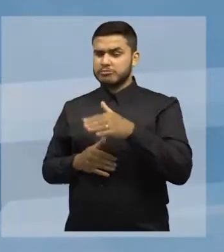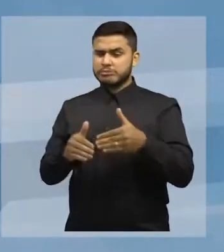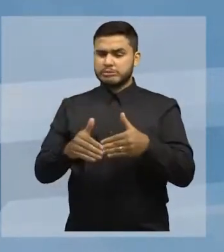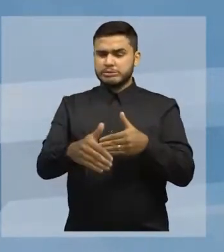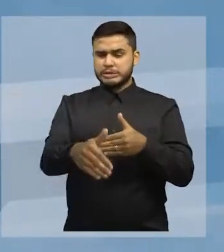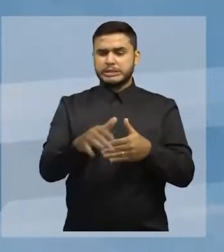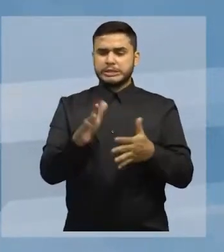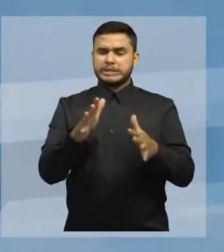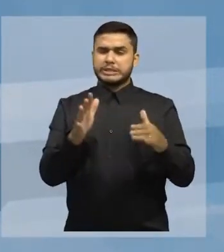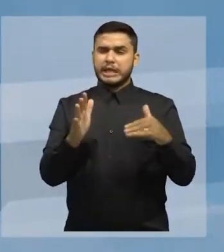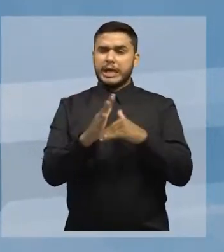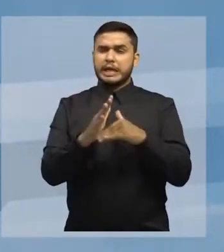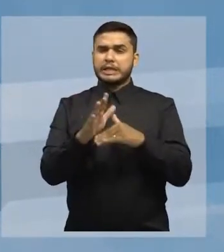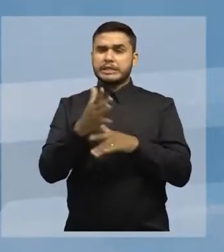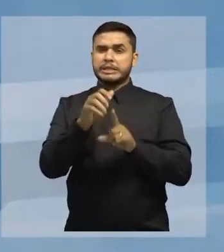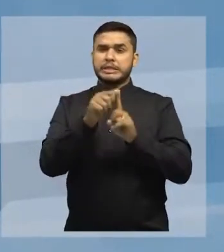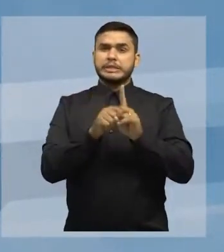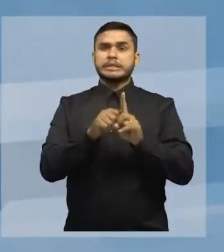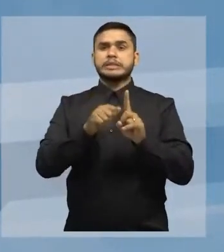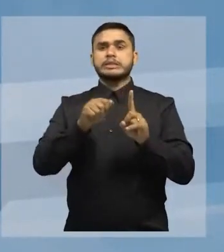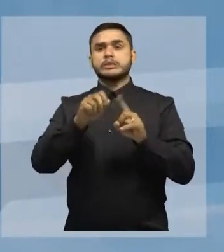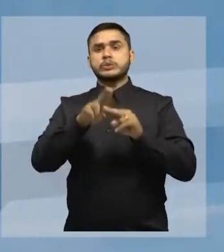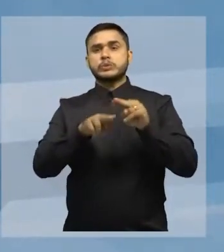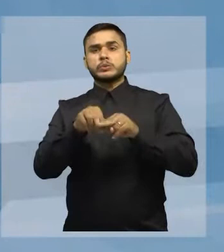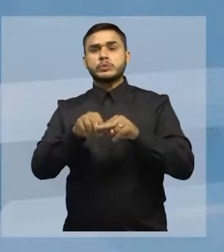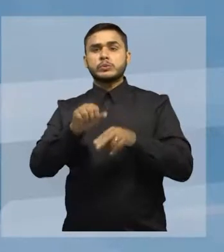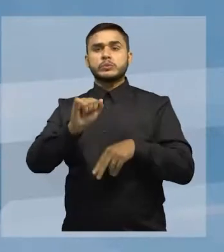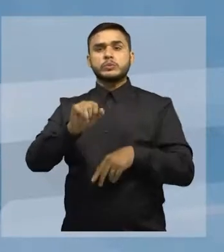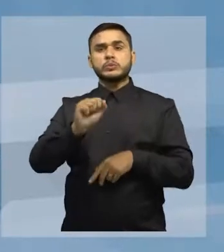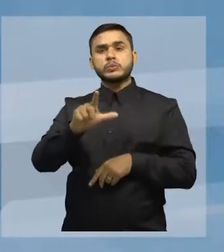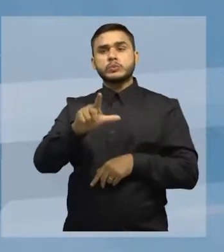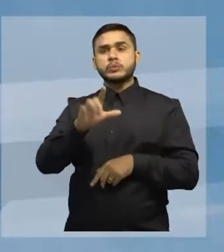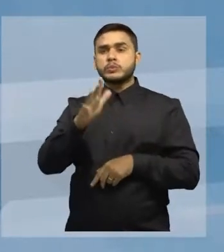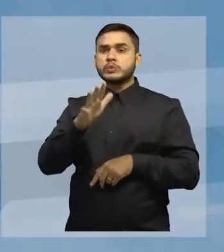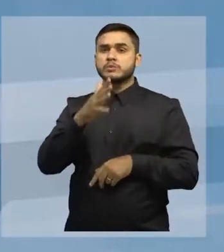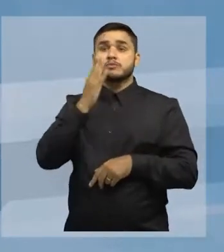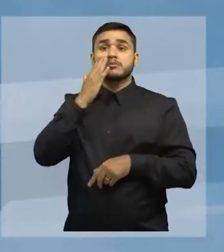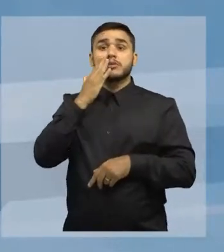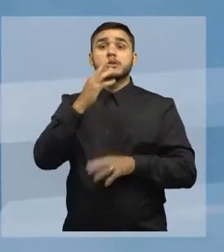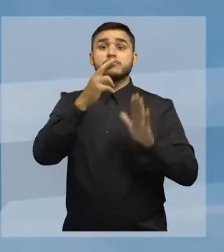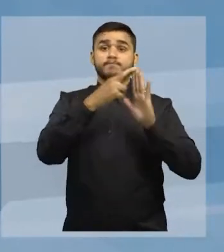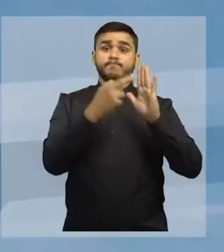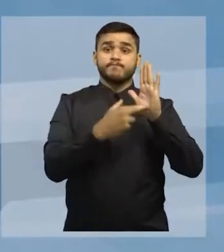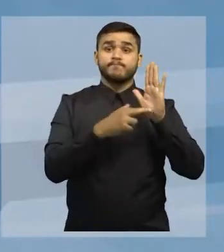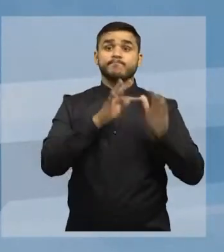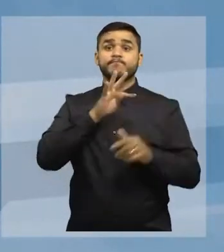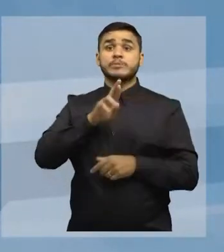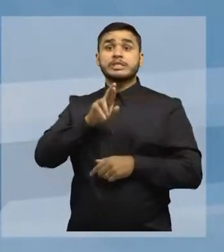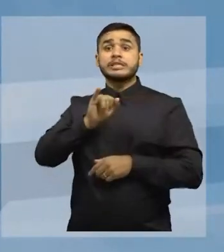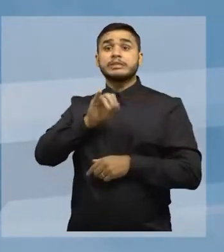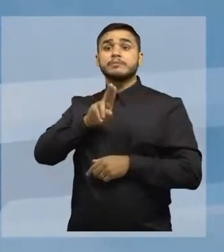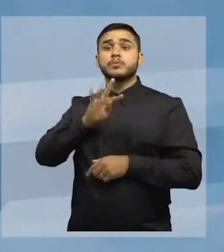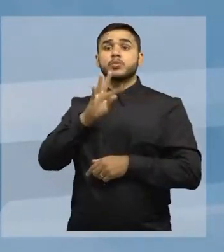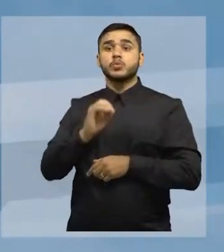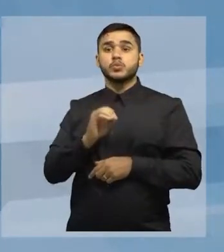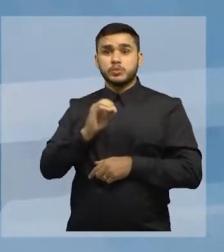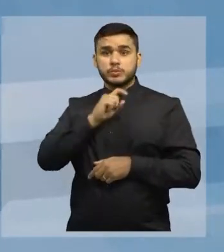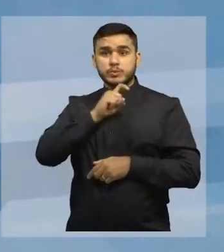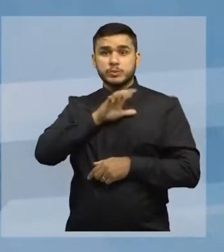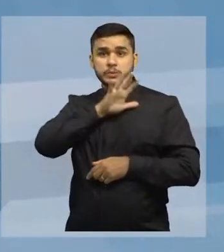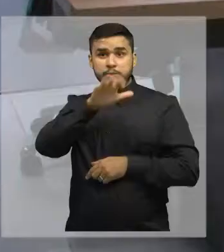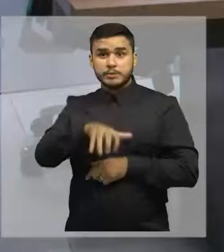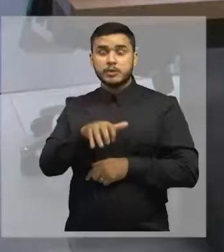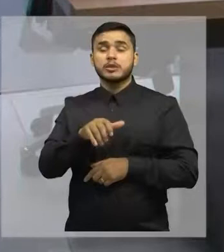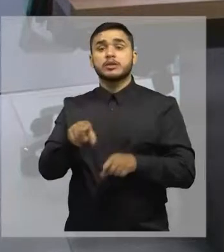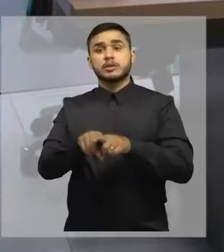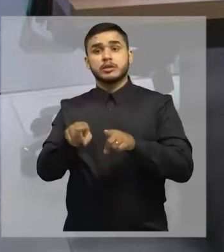eleições, que a reforma tributária e o Pacto Federativo. E o Pacto Federativo, que do meu ponto de vista tem sido encarado